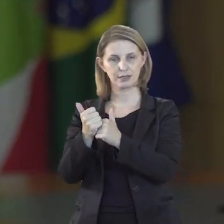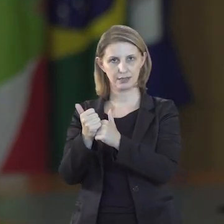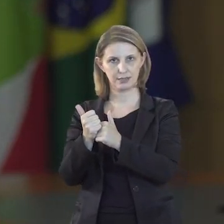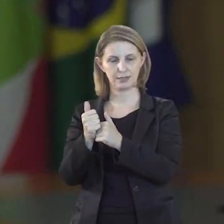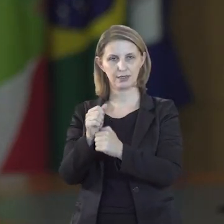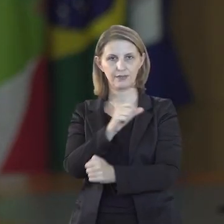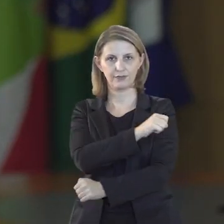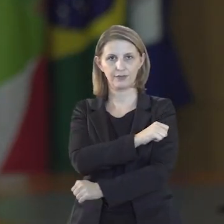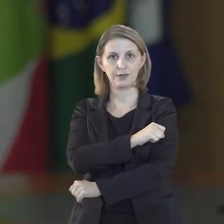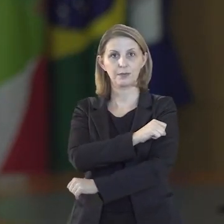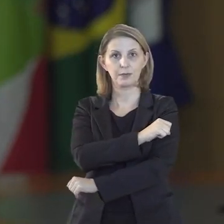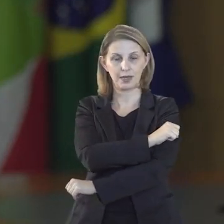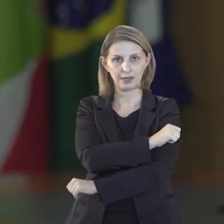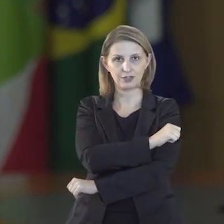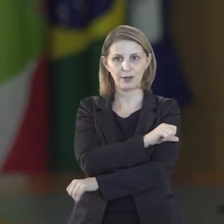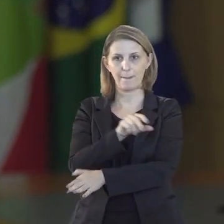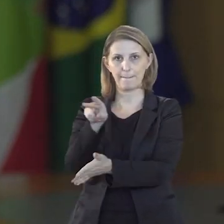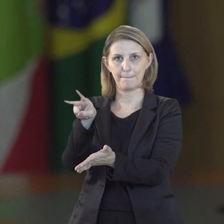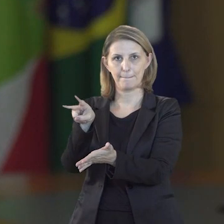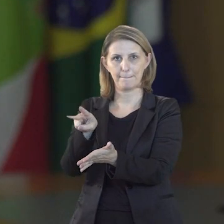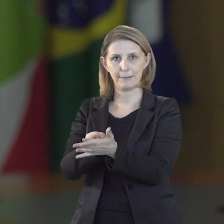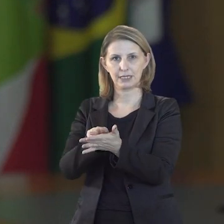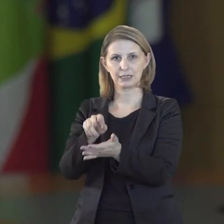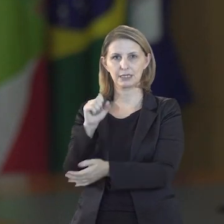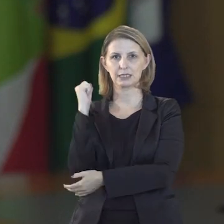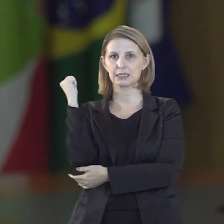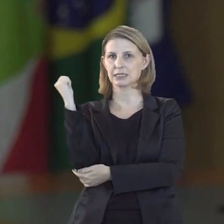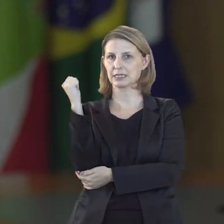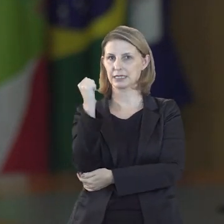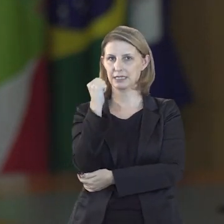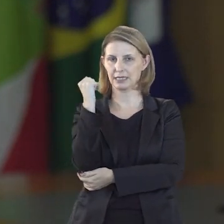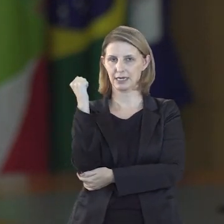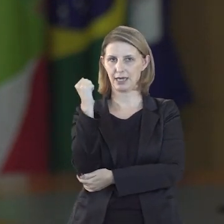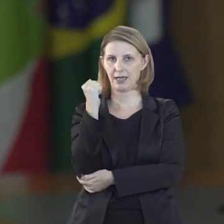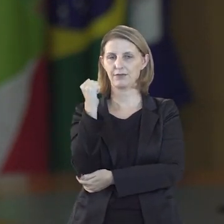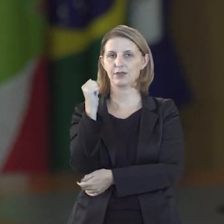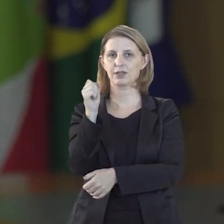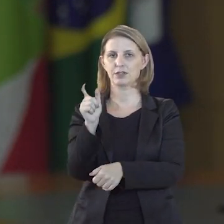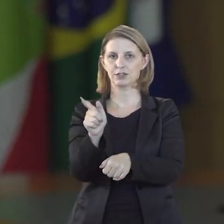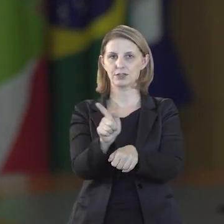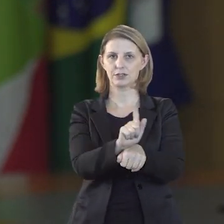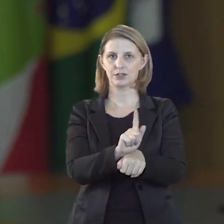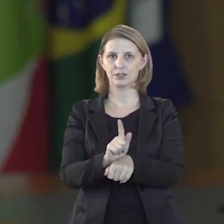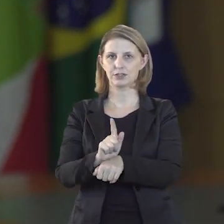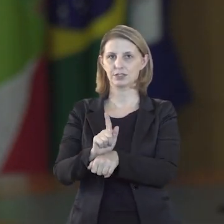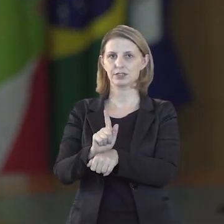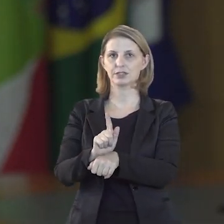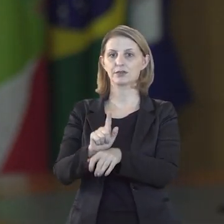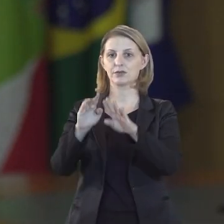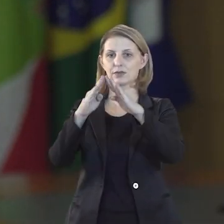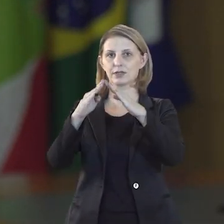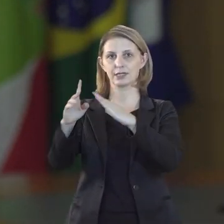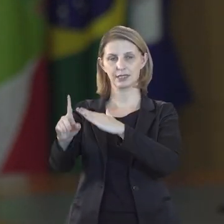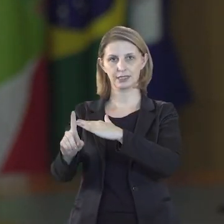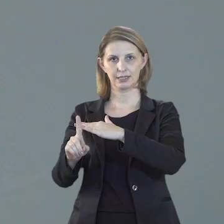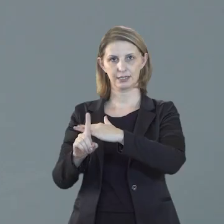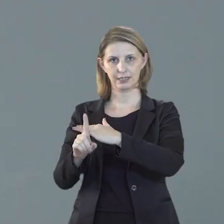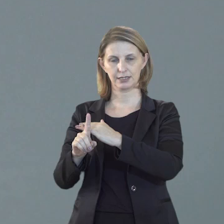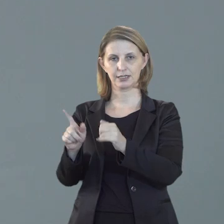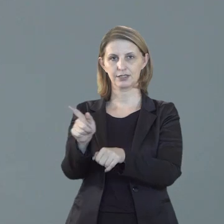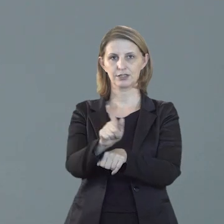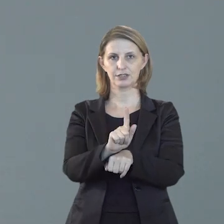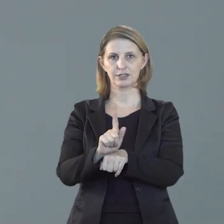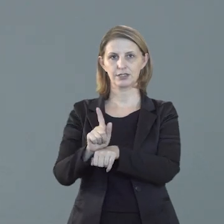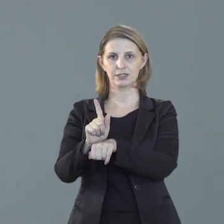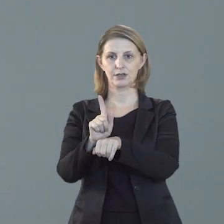a pacientes críticos, infecções relacionadas à assistência à saúde, gestão da clínica nas regiões de saúde e